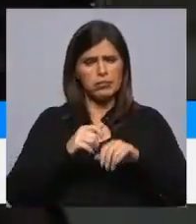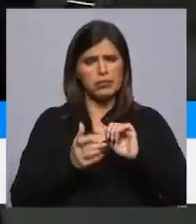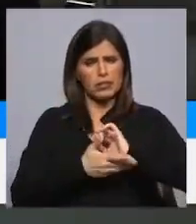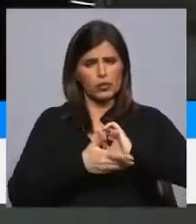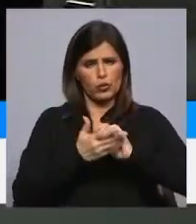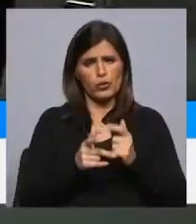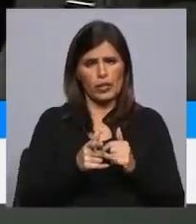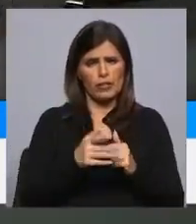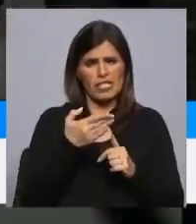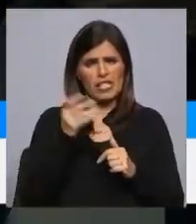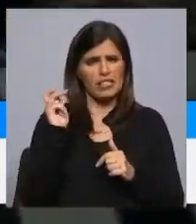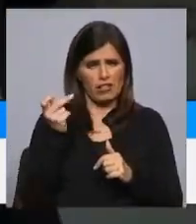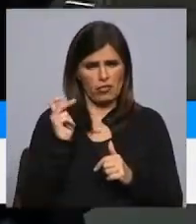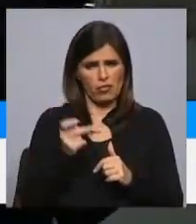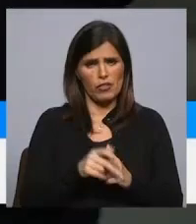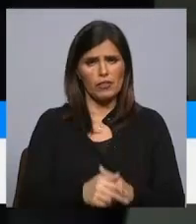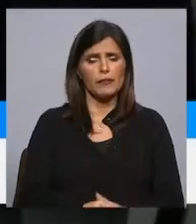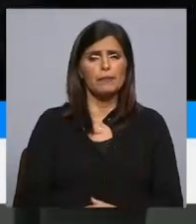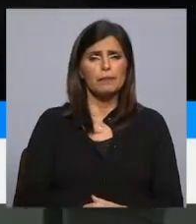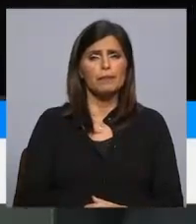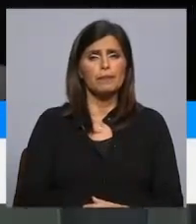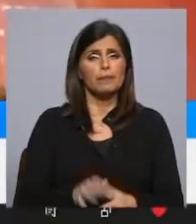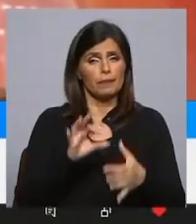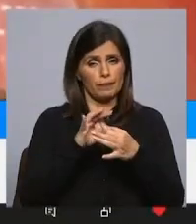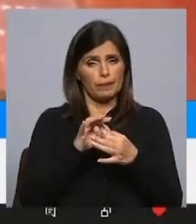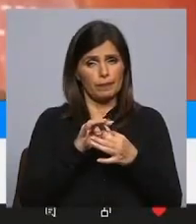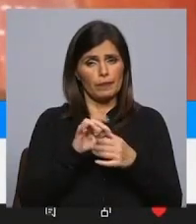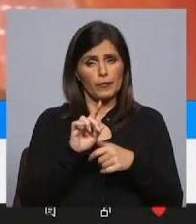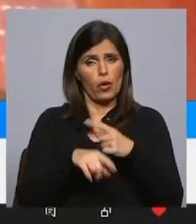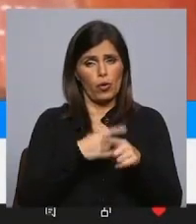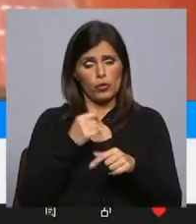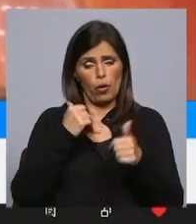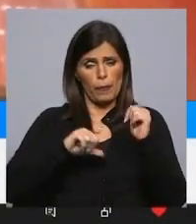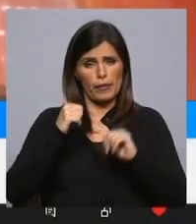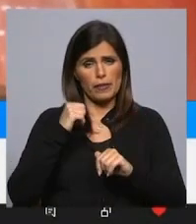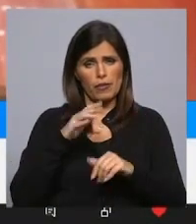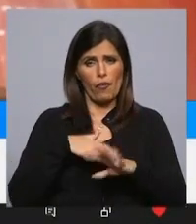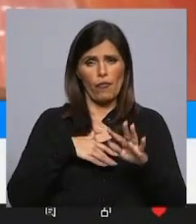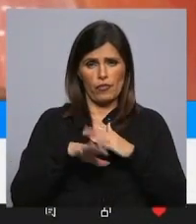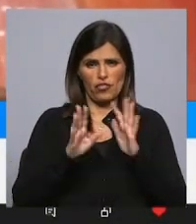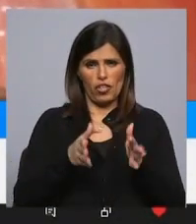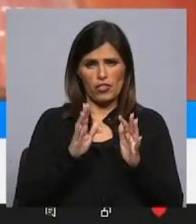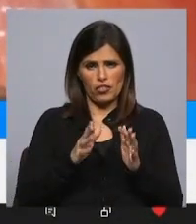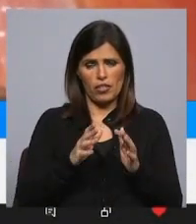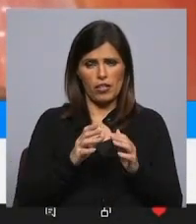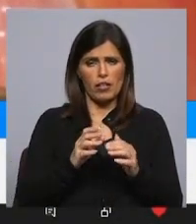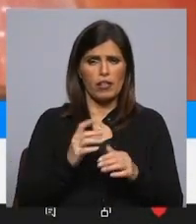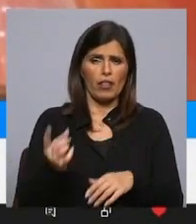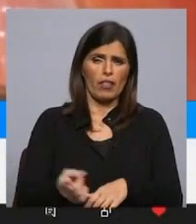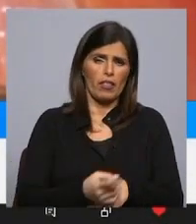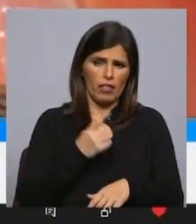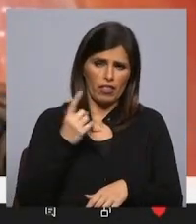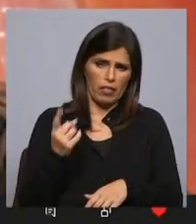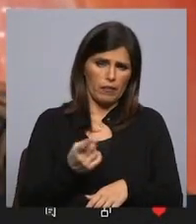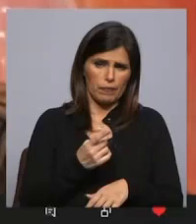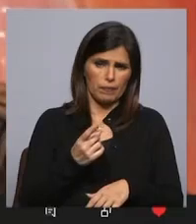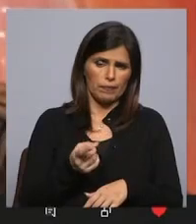em 17 anos. Em relação às outras cirurgias que já fiz, a recuperação está a ser